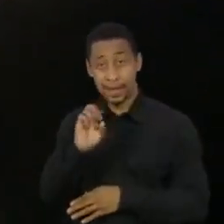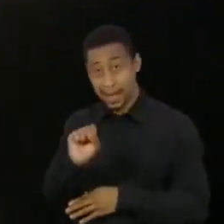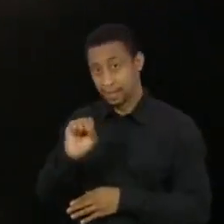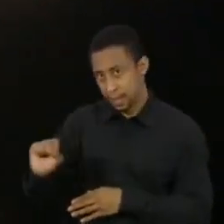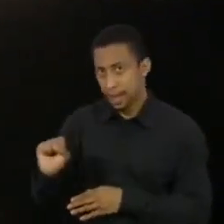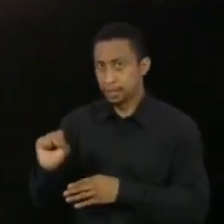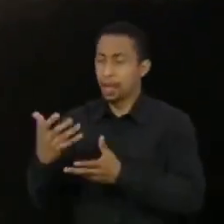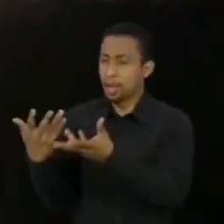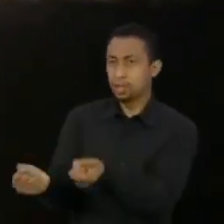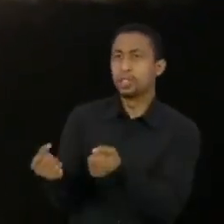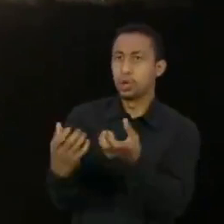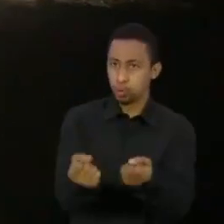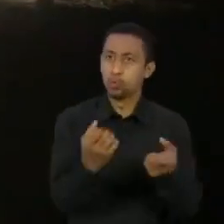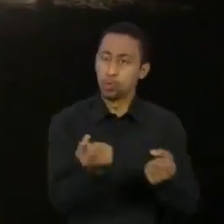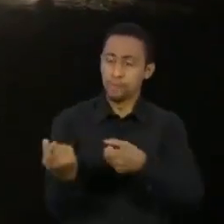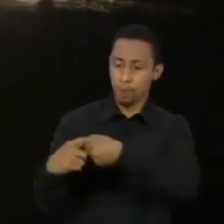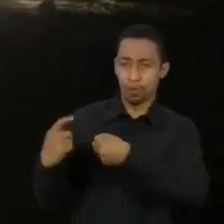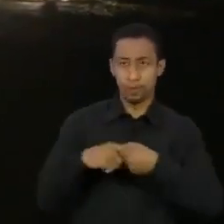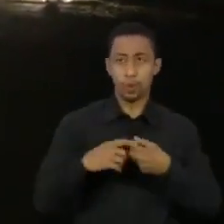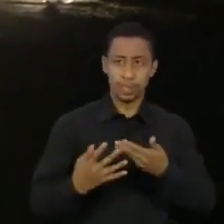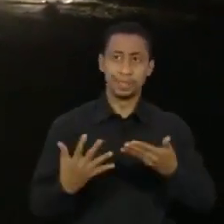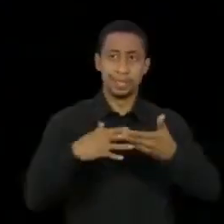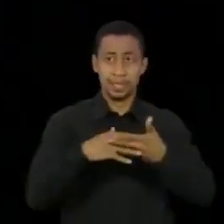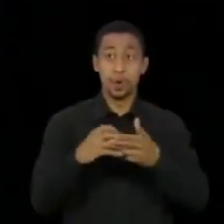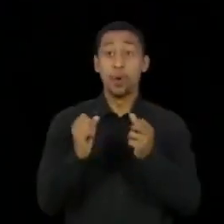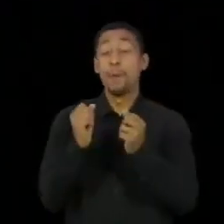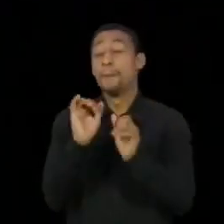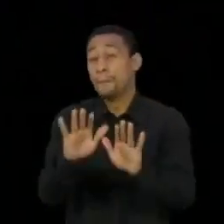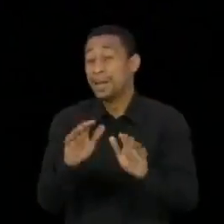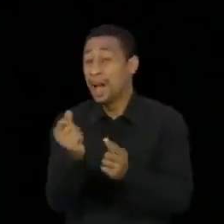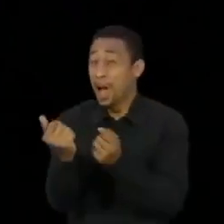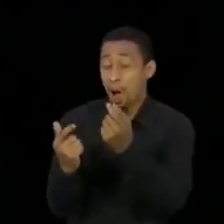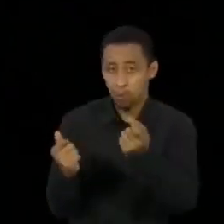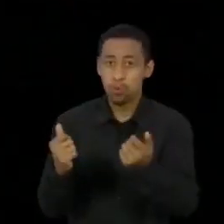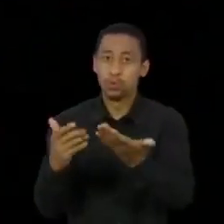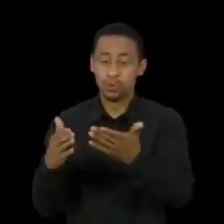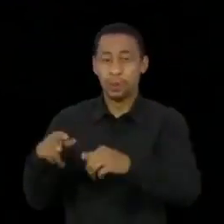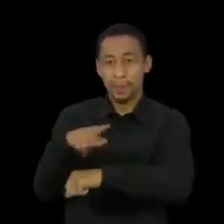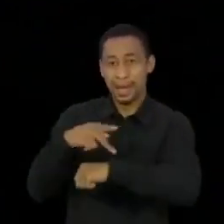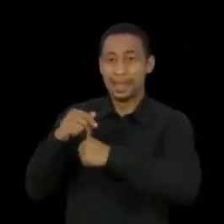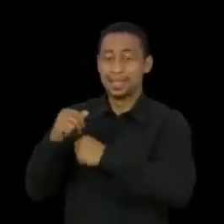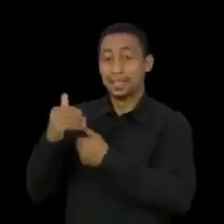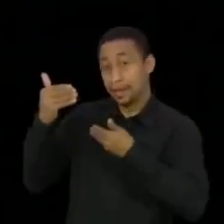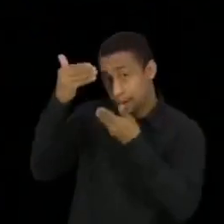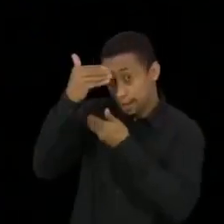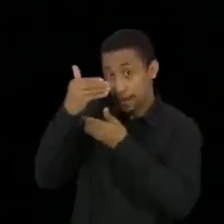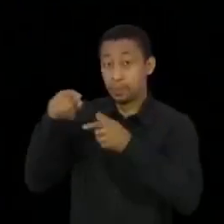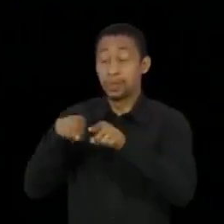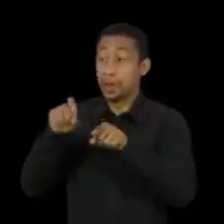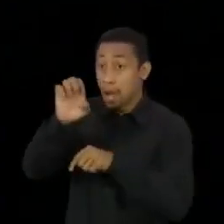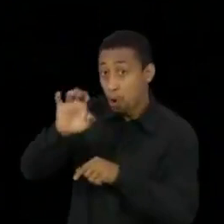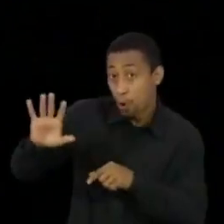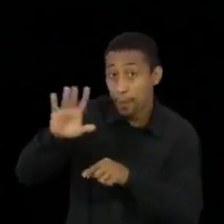retorno de alguns de seus cidadãos, mas outros países, árabes, europeus e africanos,